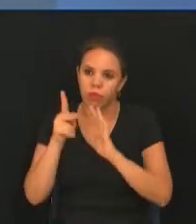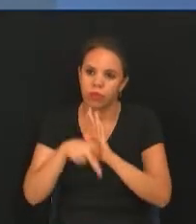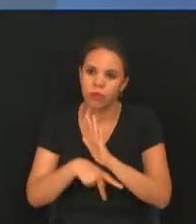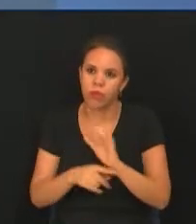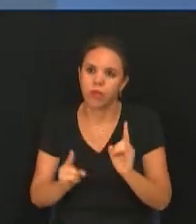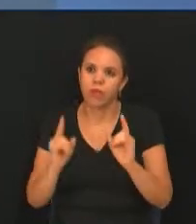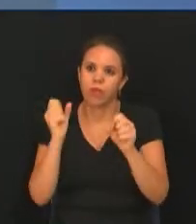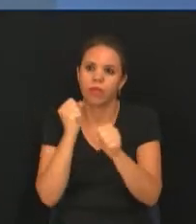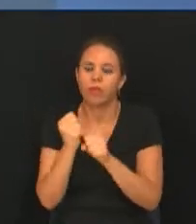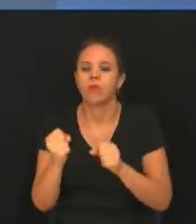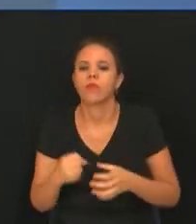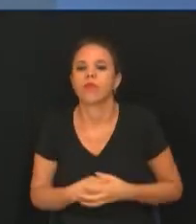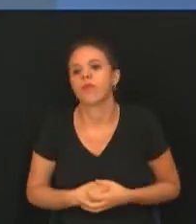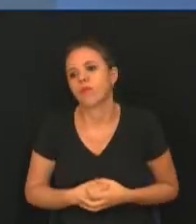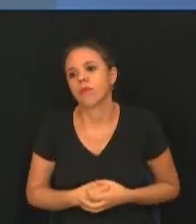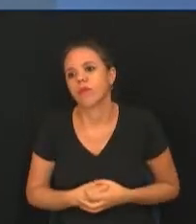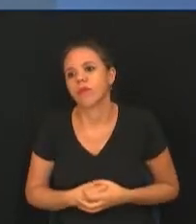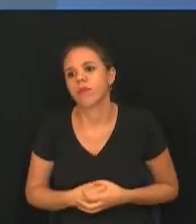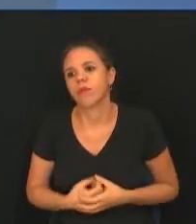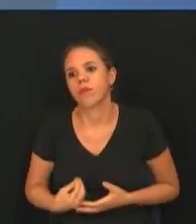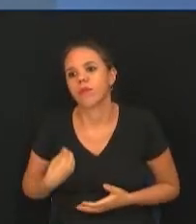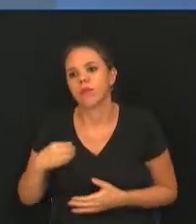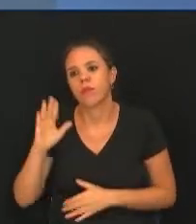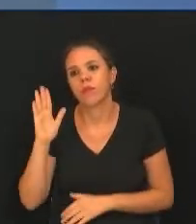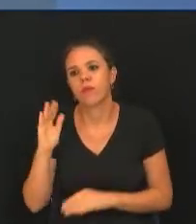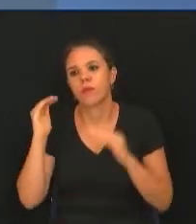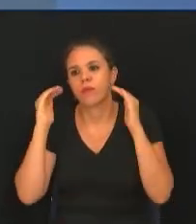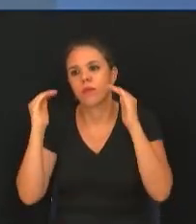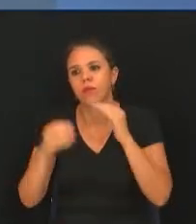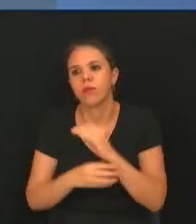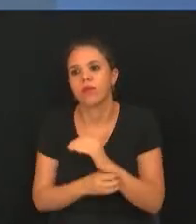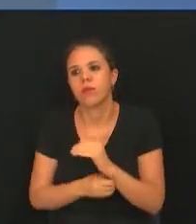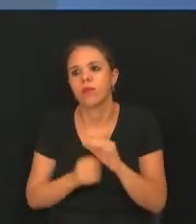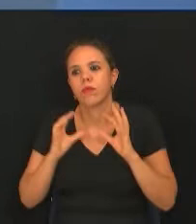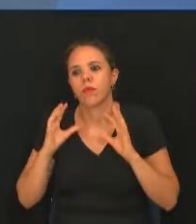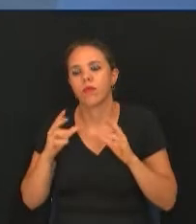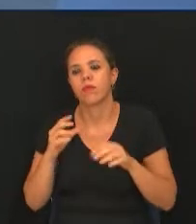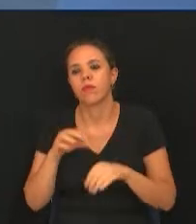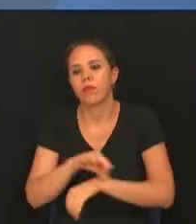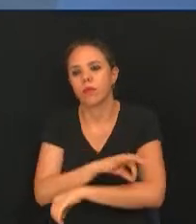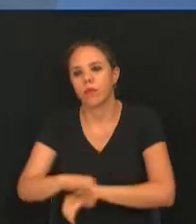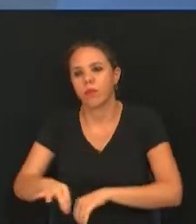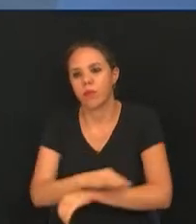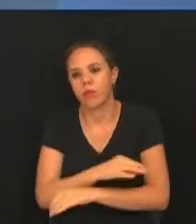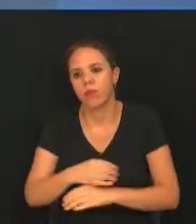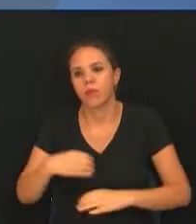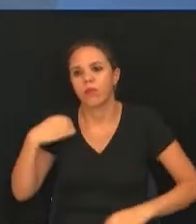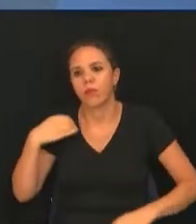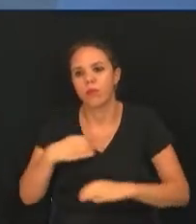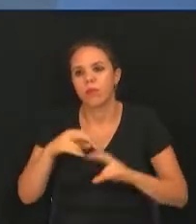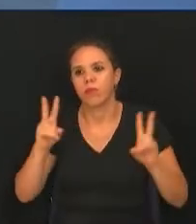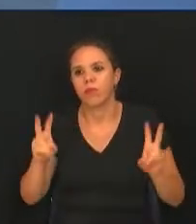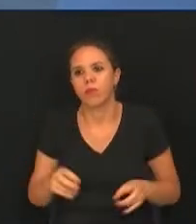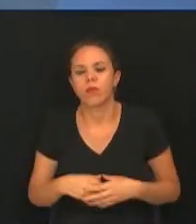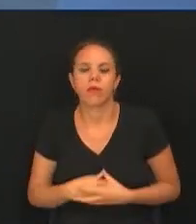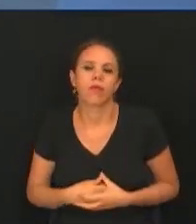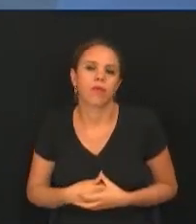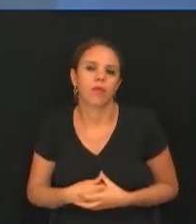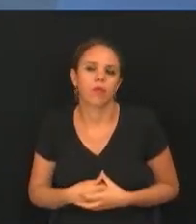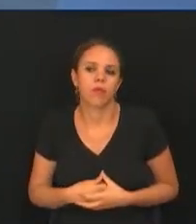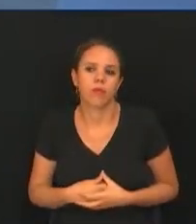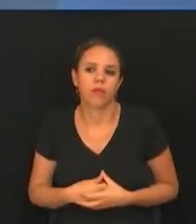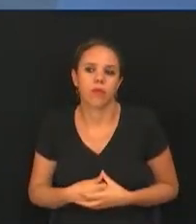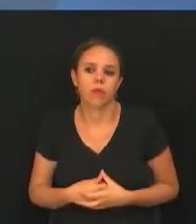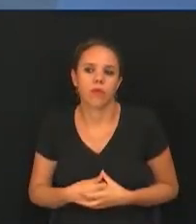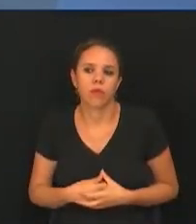em si. Então, ela está mais subordinada a engenheiros, arquitetos que tratam desse assunto. Já na frente, como